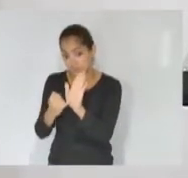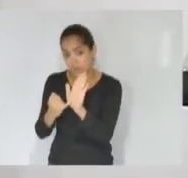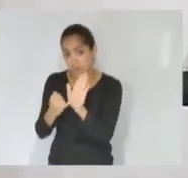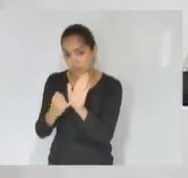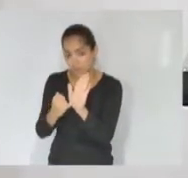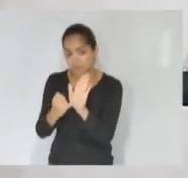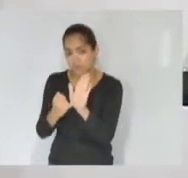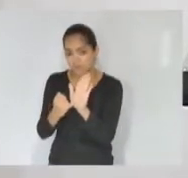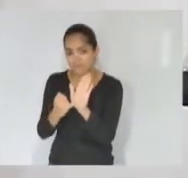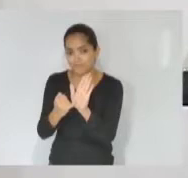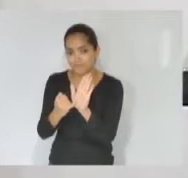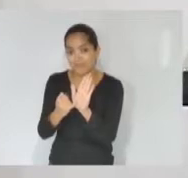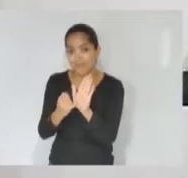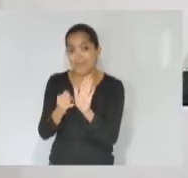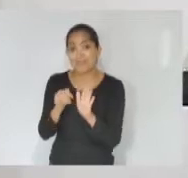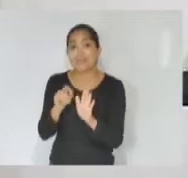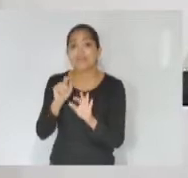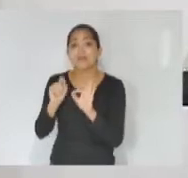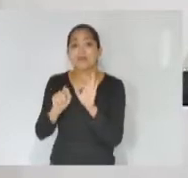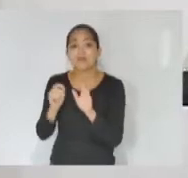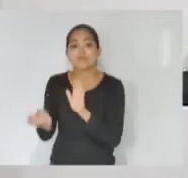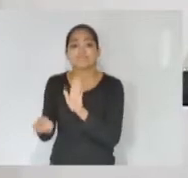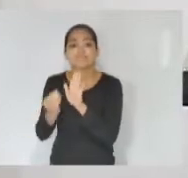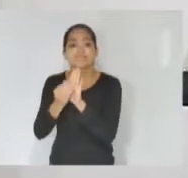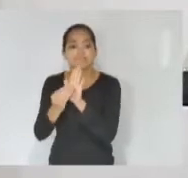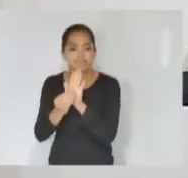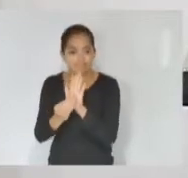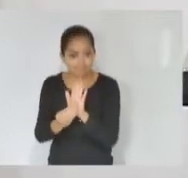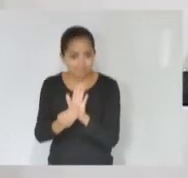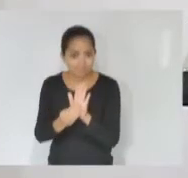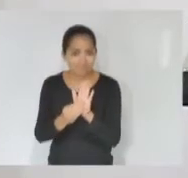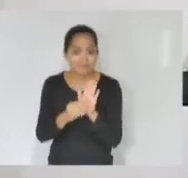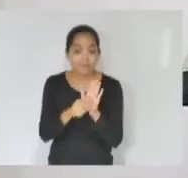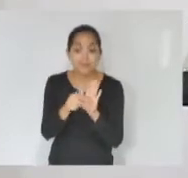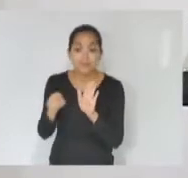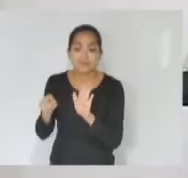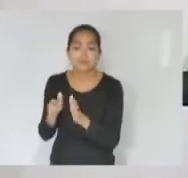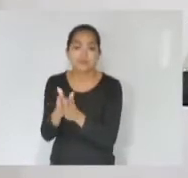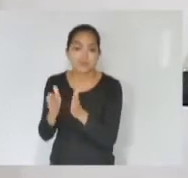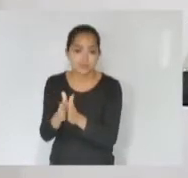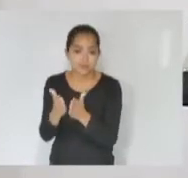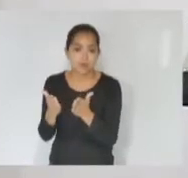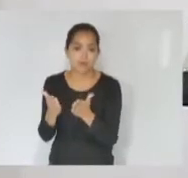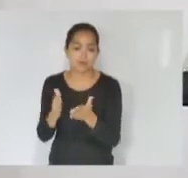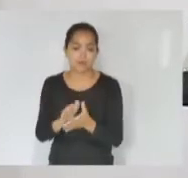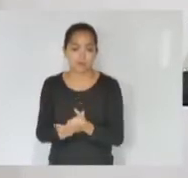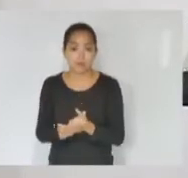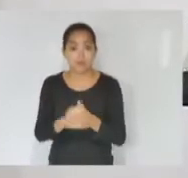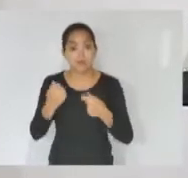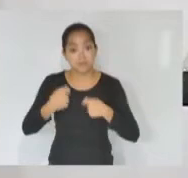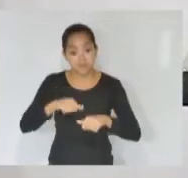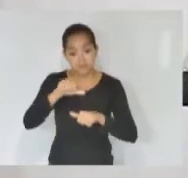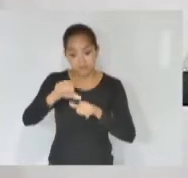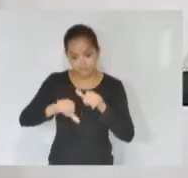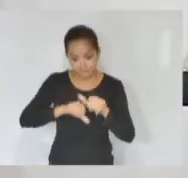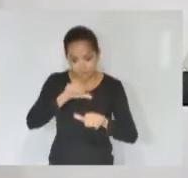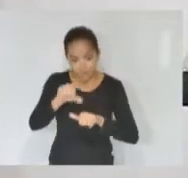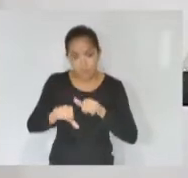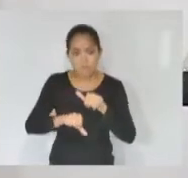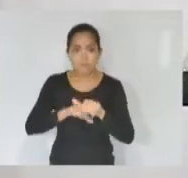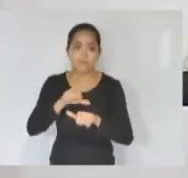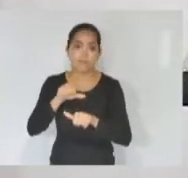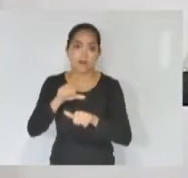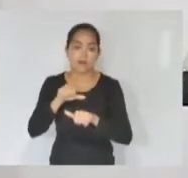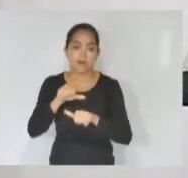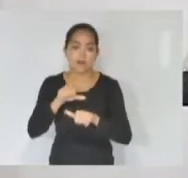recai especialmente, pesadamente, nos mais humildes. Por isso, nós temos que reformar a nossa Previdência, e